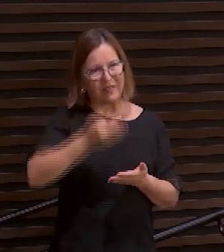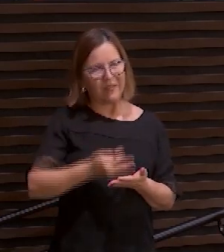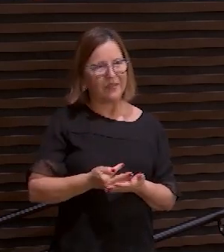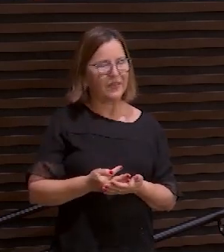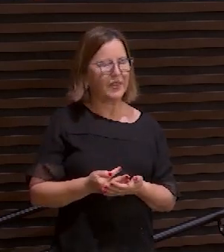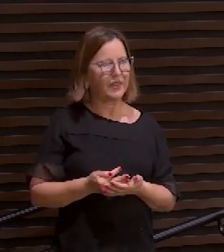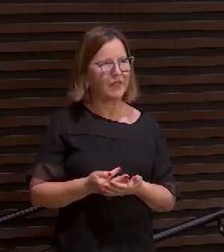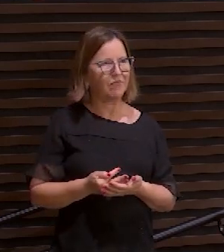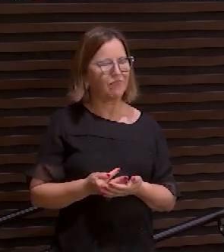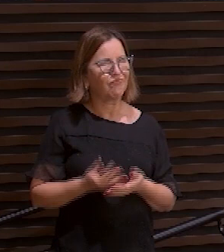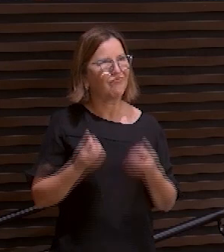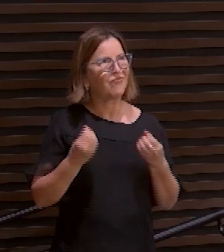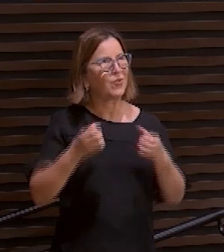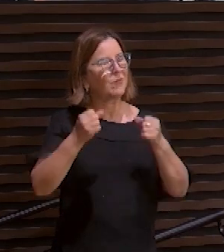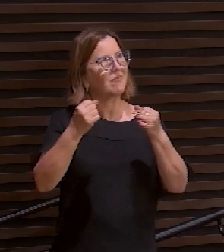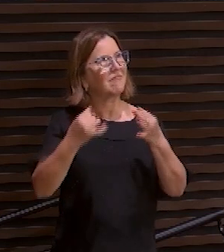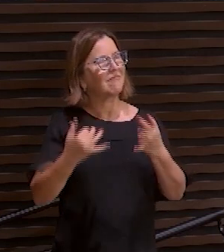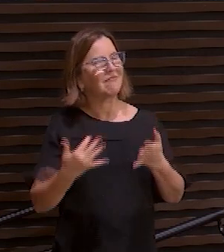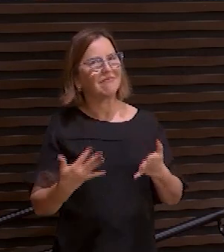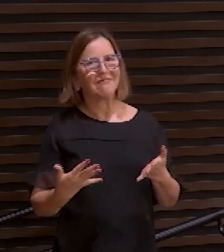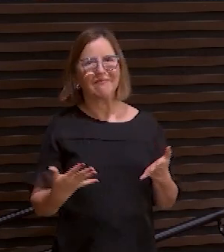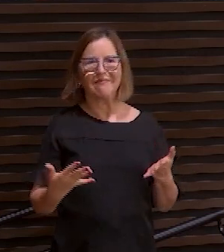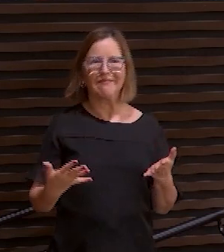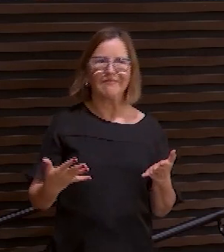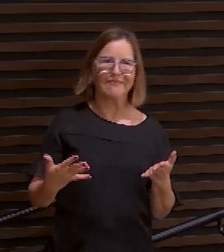como é que eu vou chamar isto?